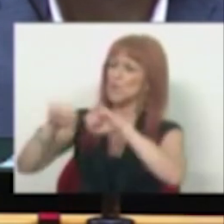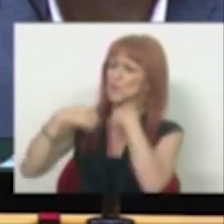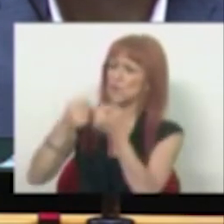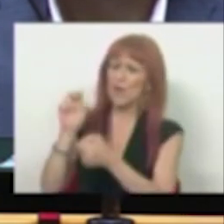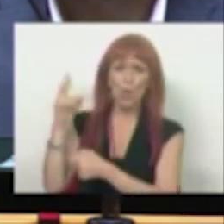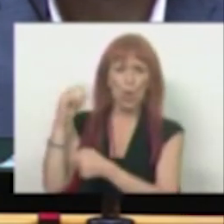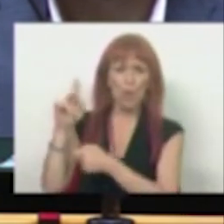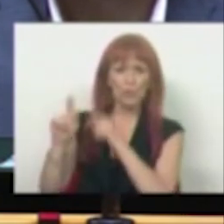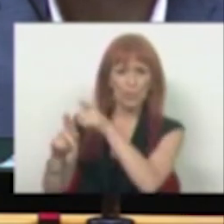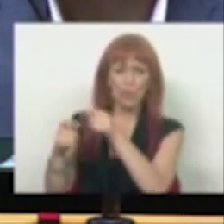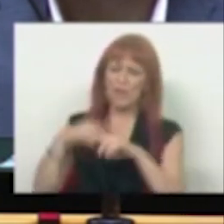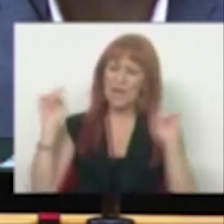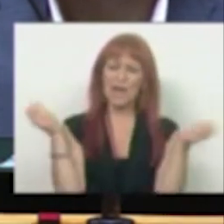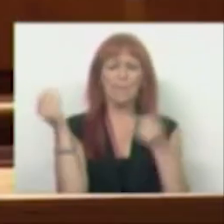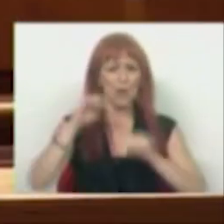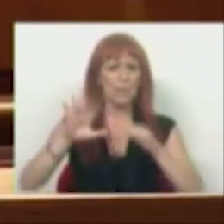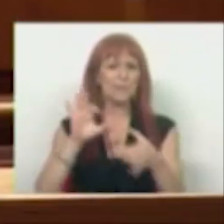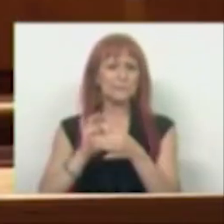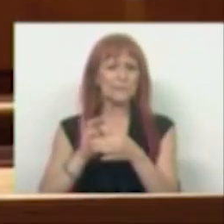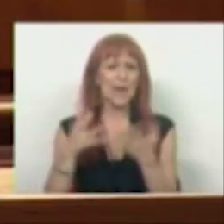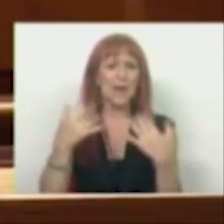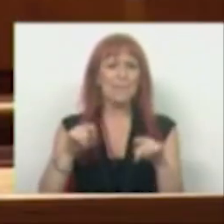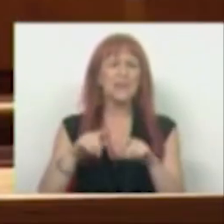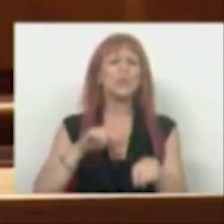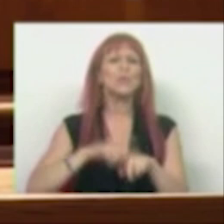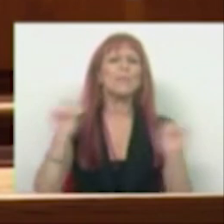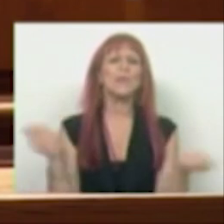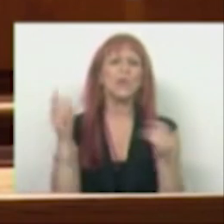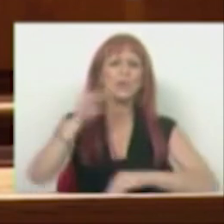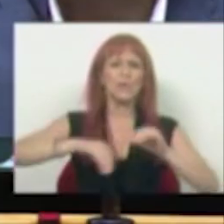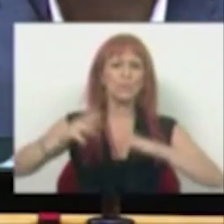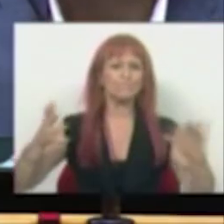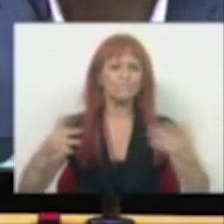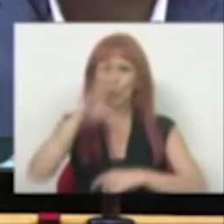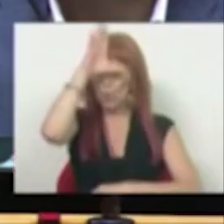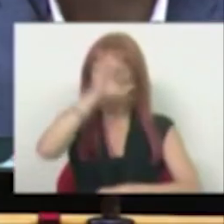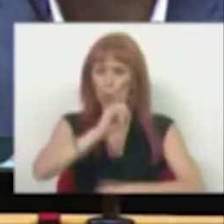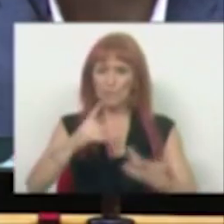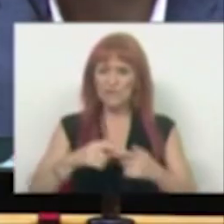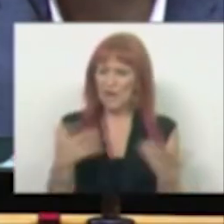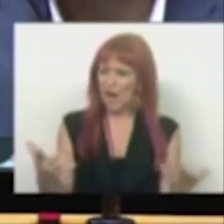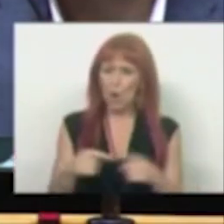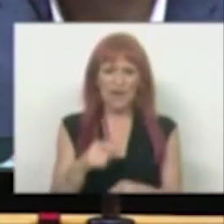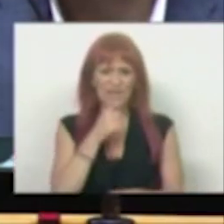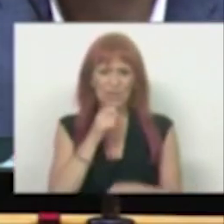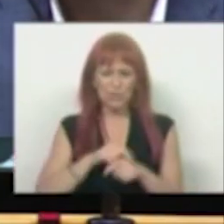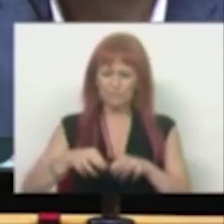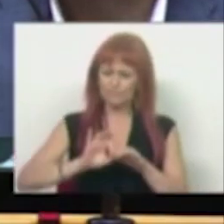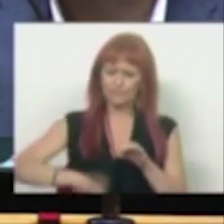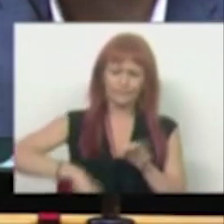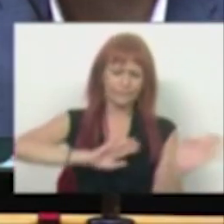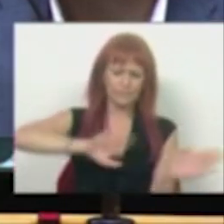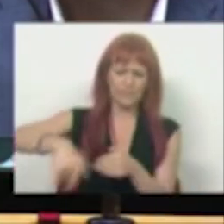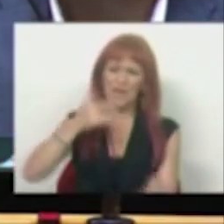passado e com a qual fez campanha eleitoral. Mas isso foi na campanha eleitoral. O Governo acaba de decidir rasgar o